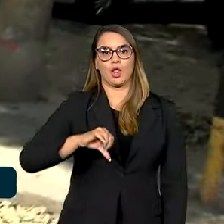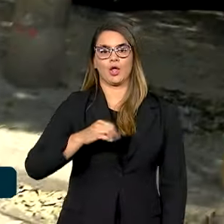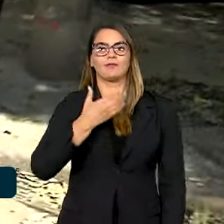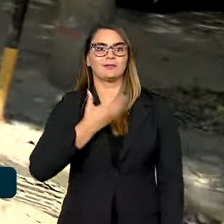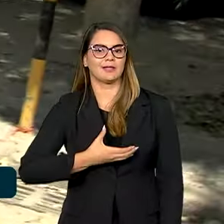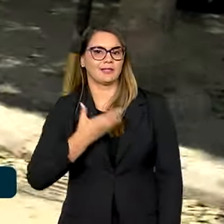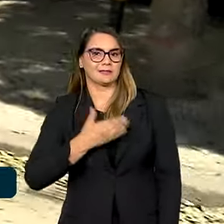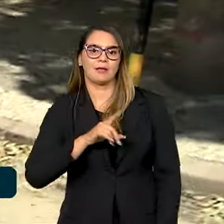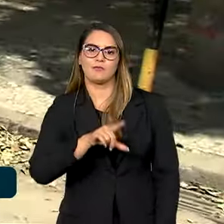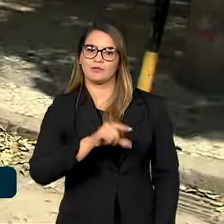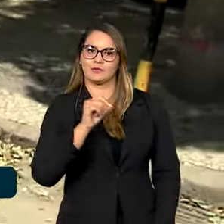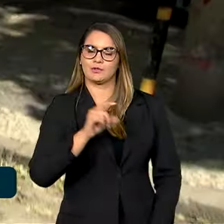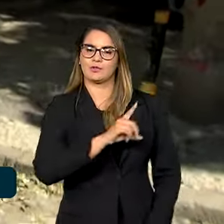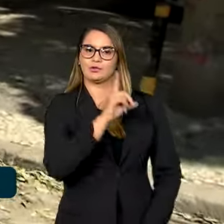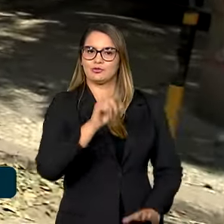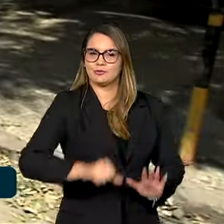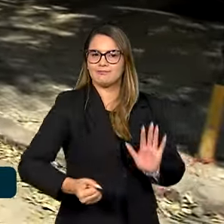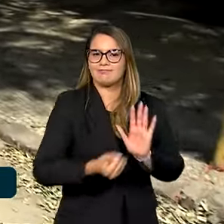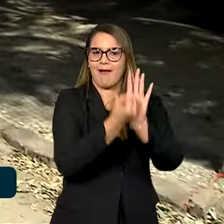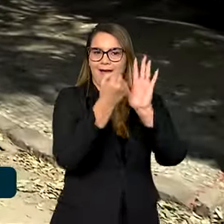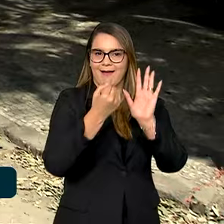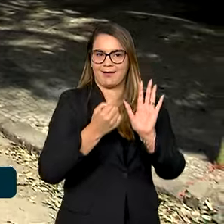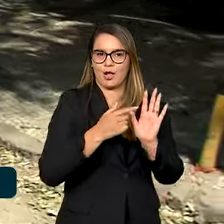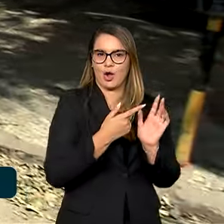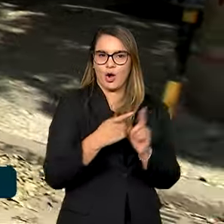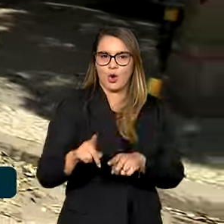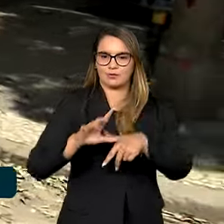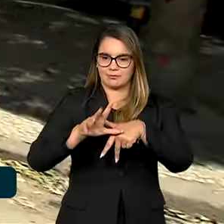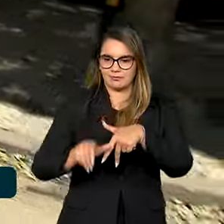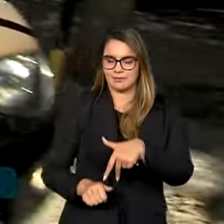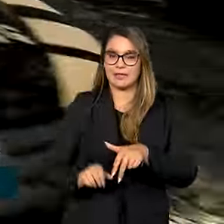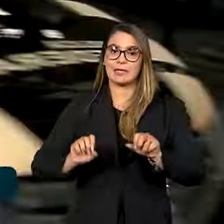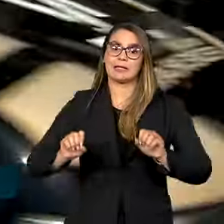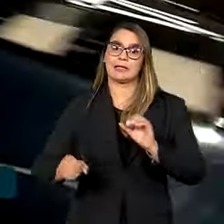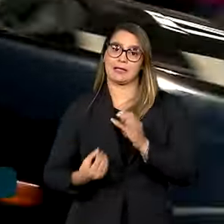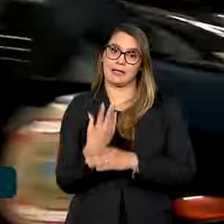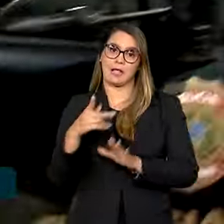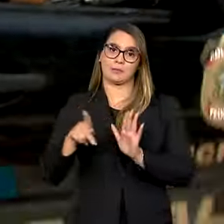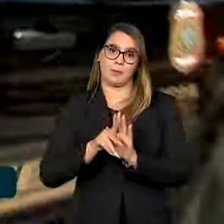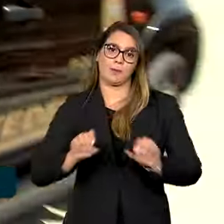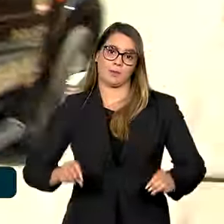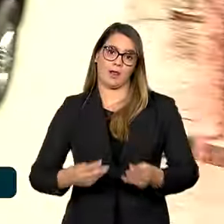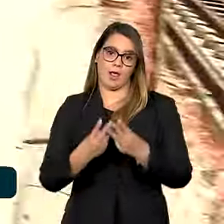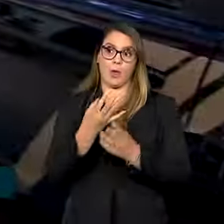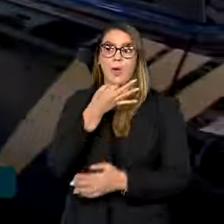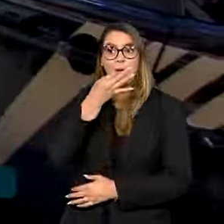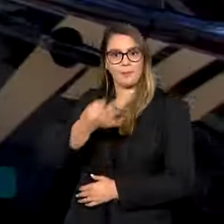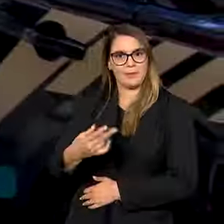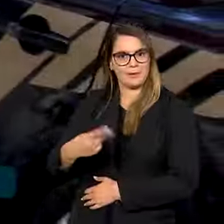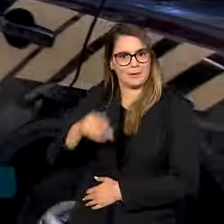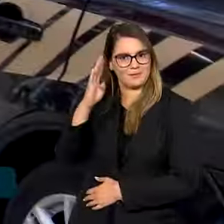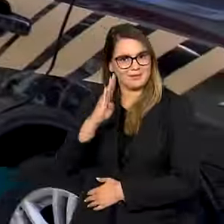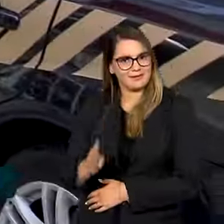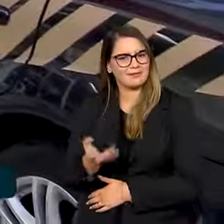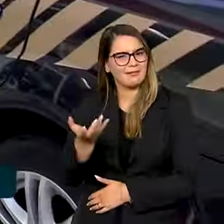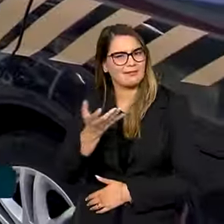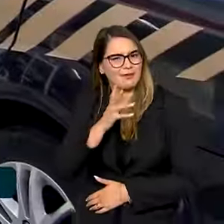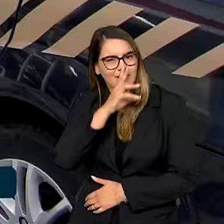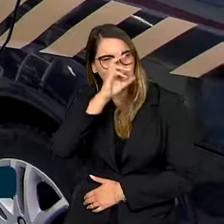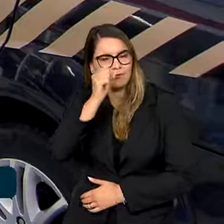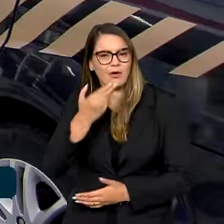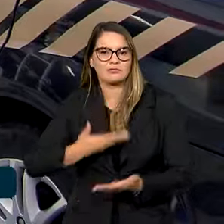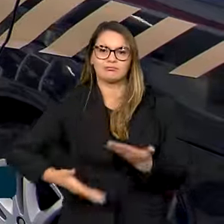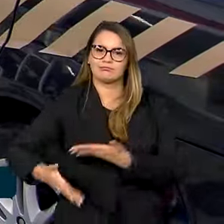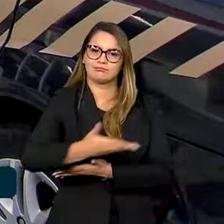Dia Internacional contra a Corrupção. A data, instituída pela ONU em 2003 por sugestão brasileira, busca fortalecer a